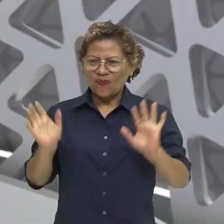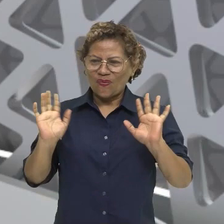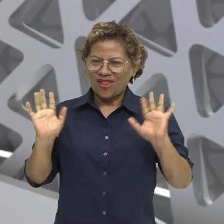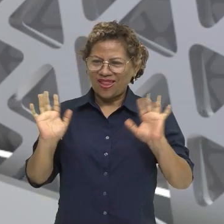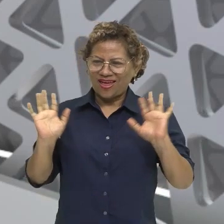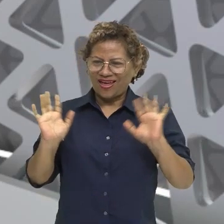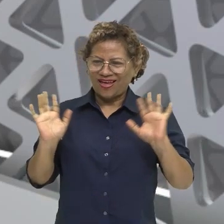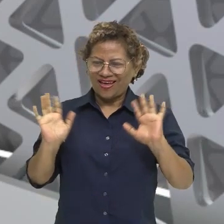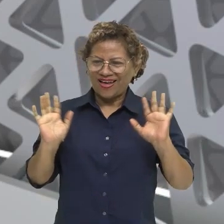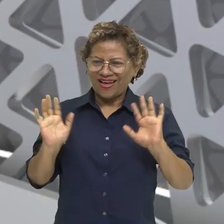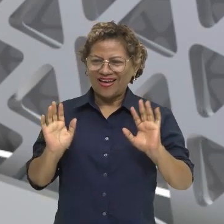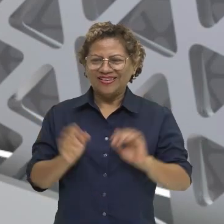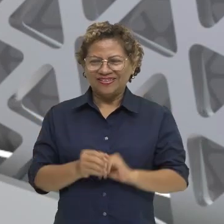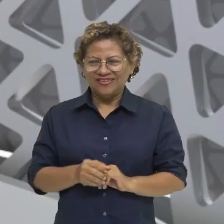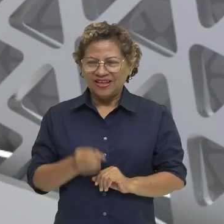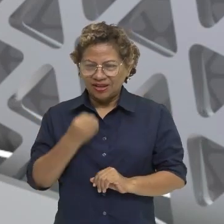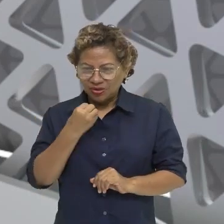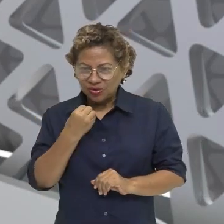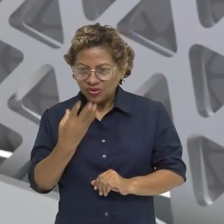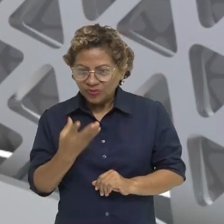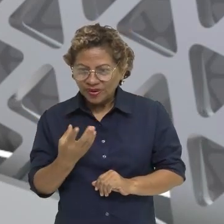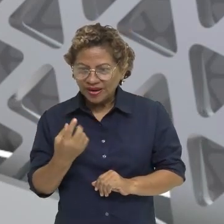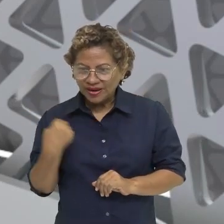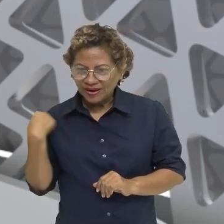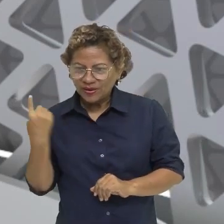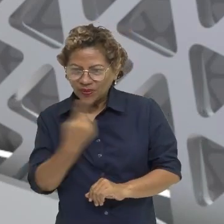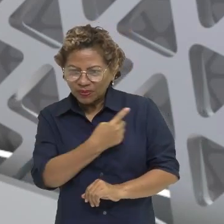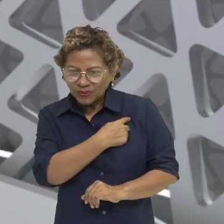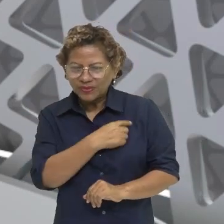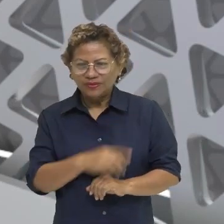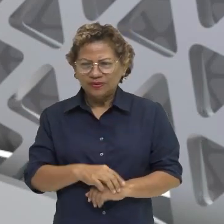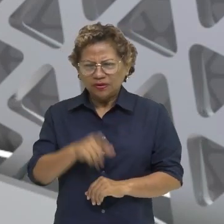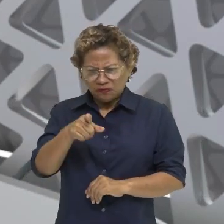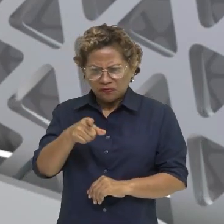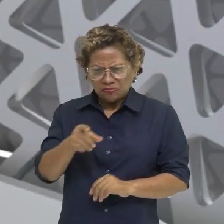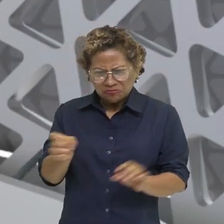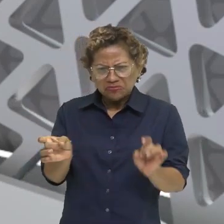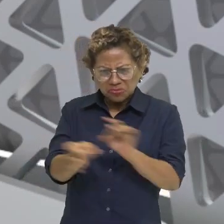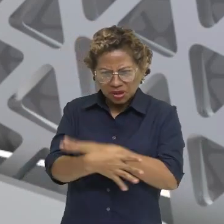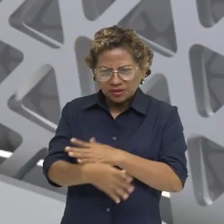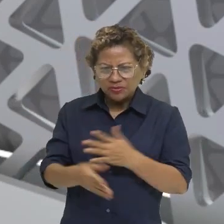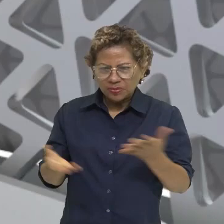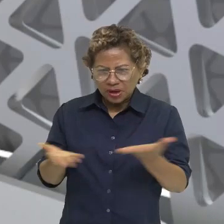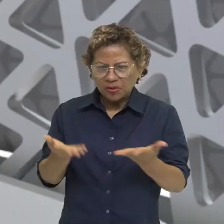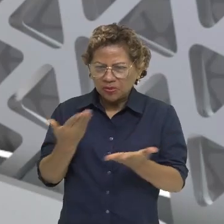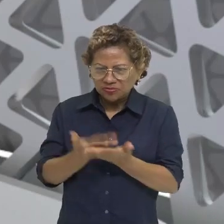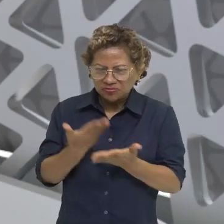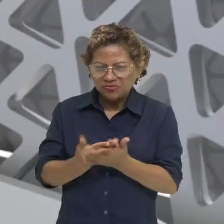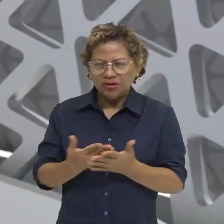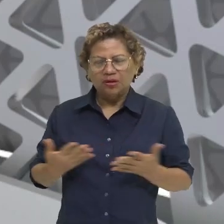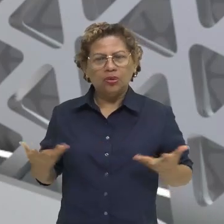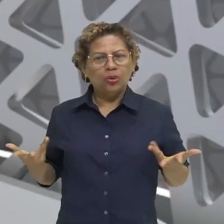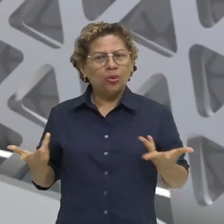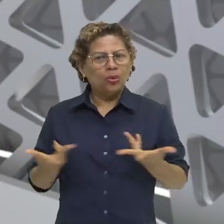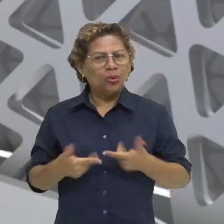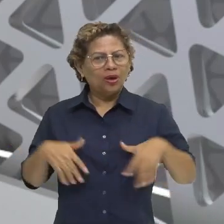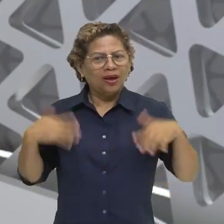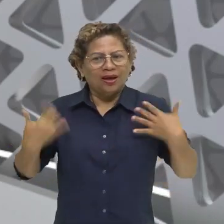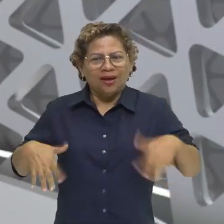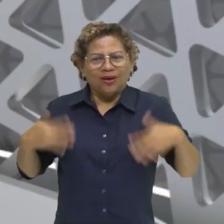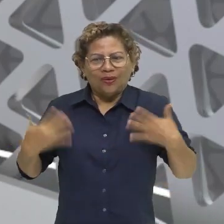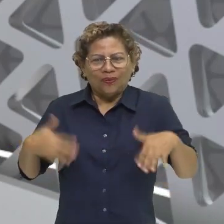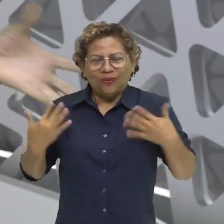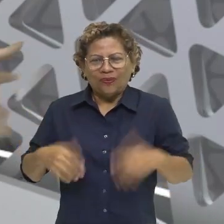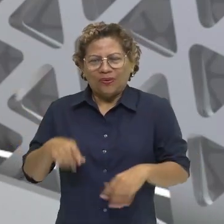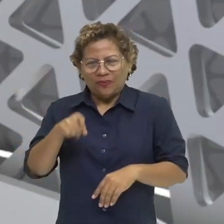Olá, pessoal! Tudo bem com vocês? Olha, vocês estão preparados para a nossa aula de hoje? Está recheada de coisas